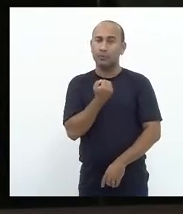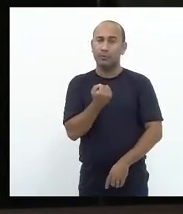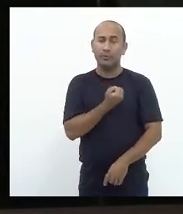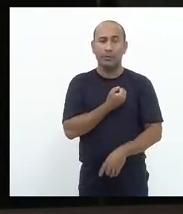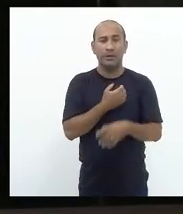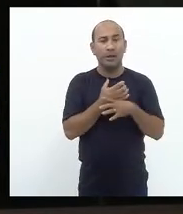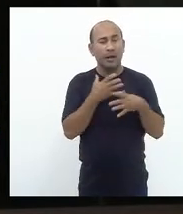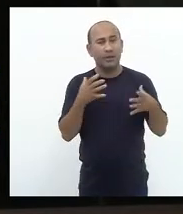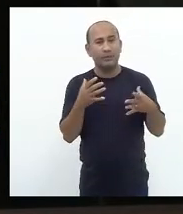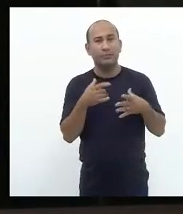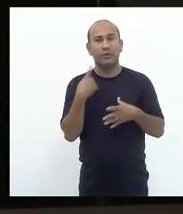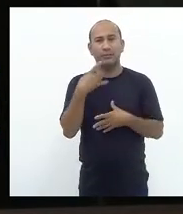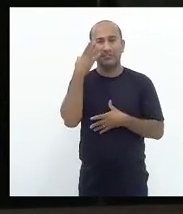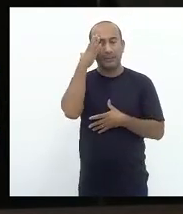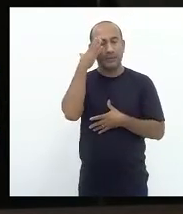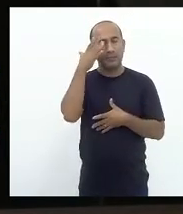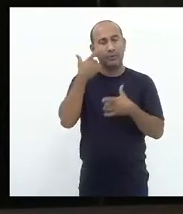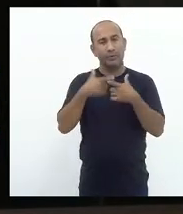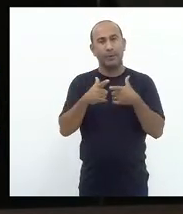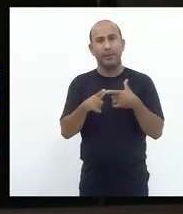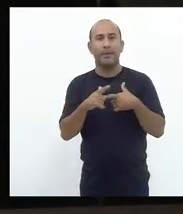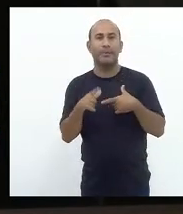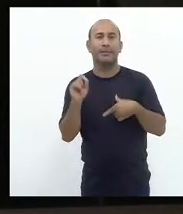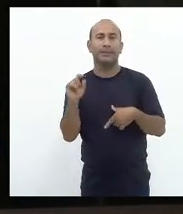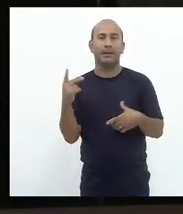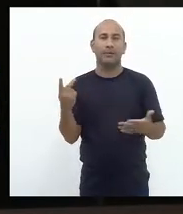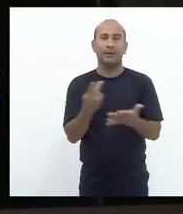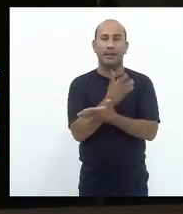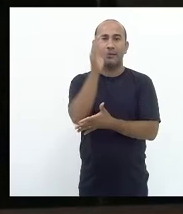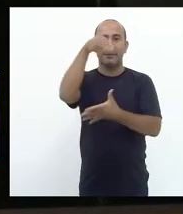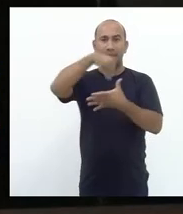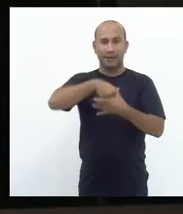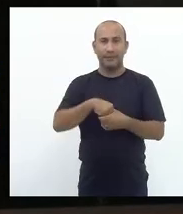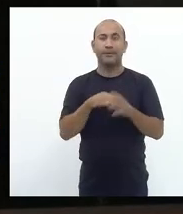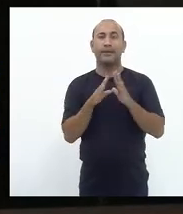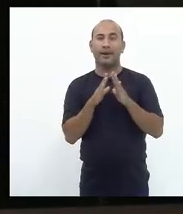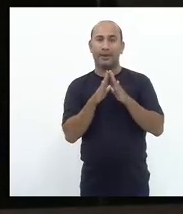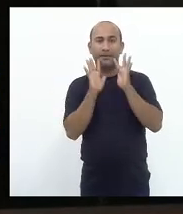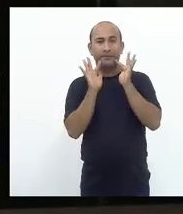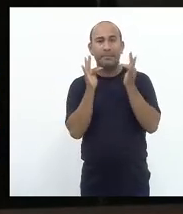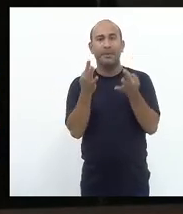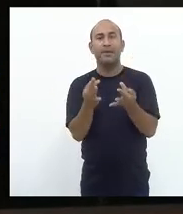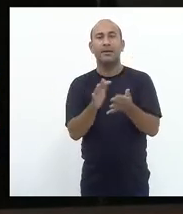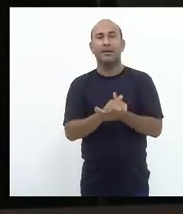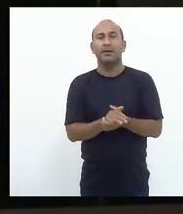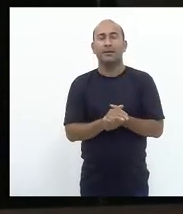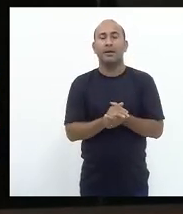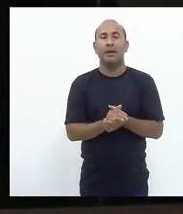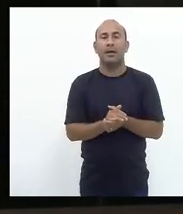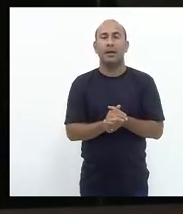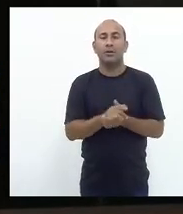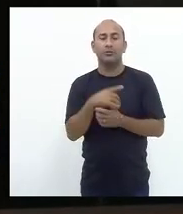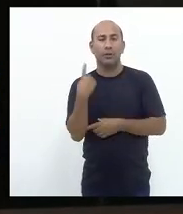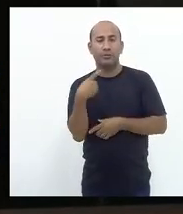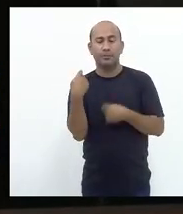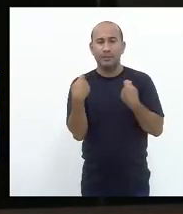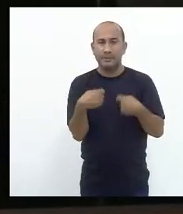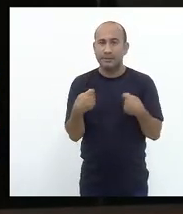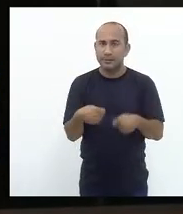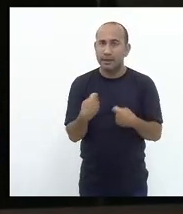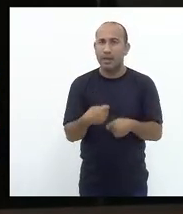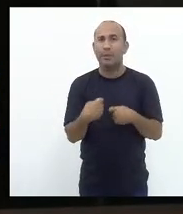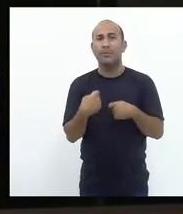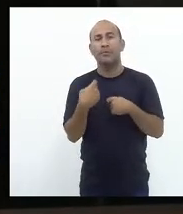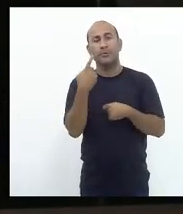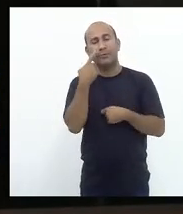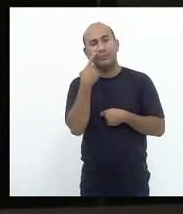alto, nós sabemos que a maioria desses casos acontece dentro do seio da própria família. A gente precisa aí